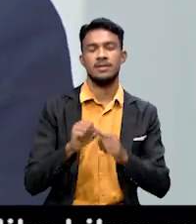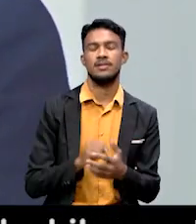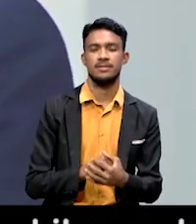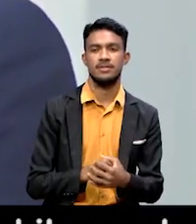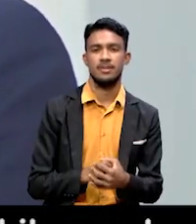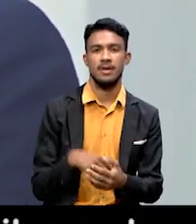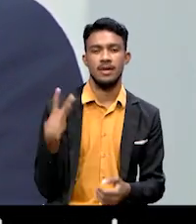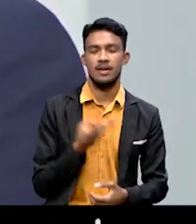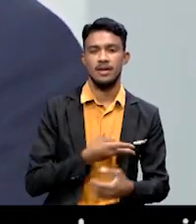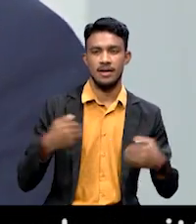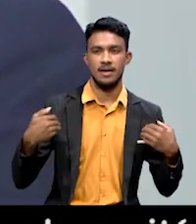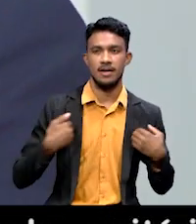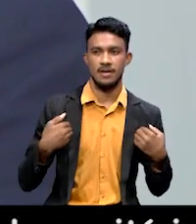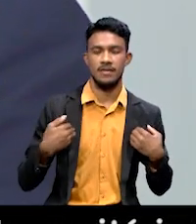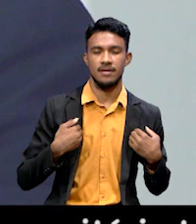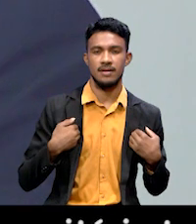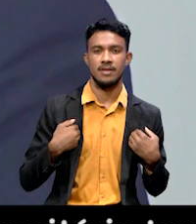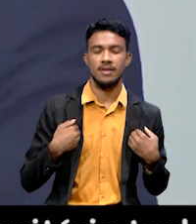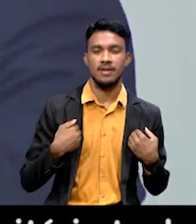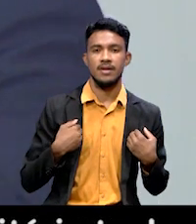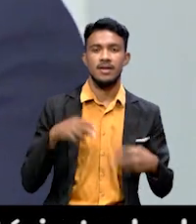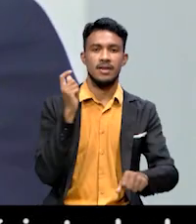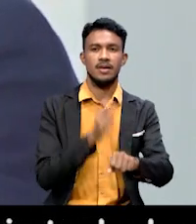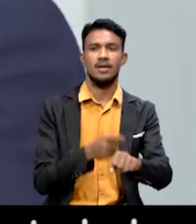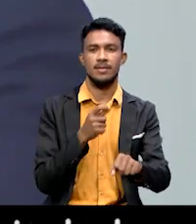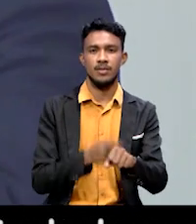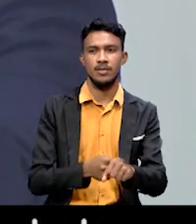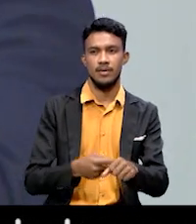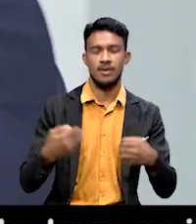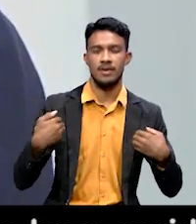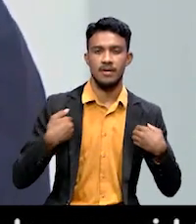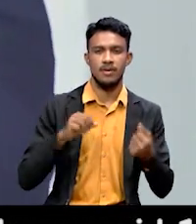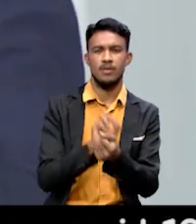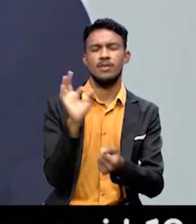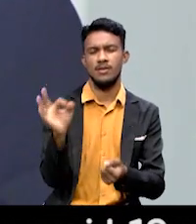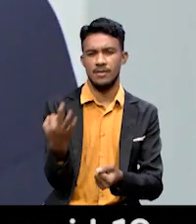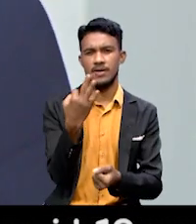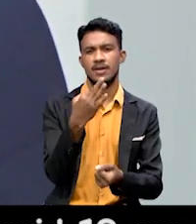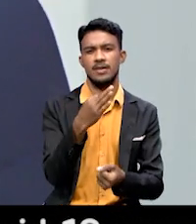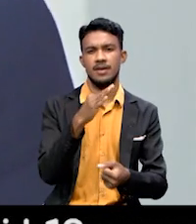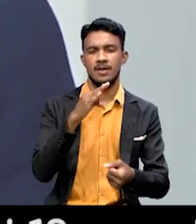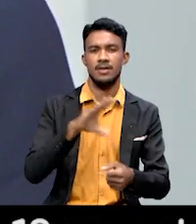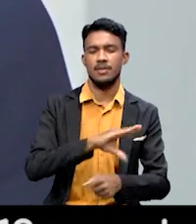E tem uma situação de faixa, mostrando o que?